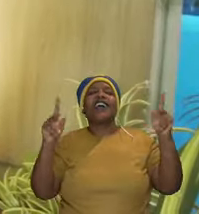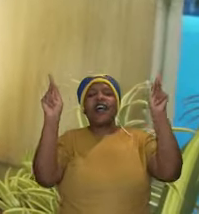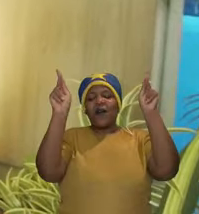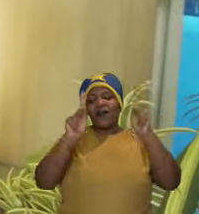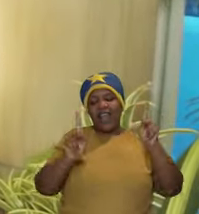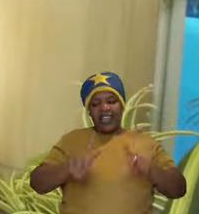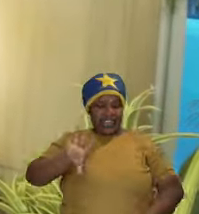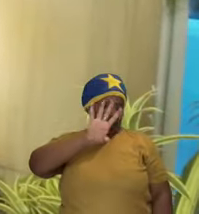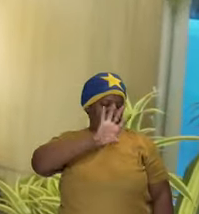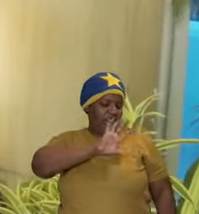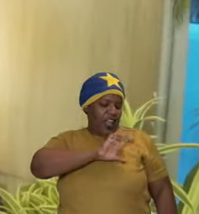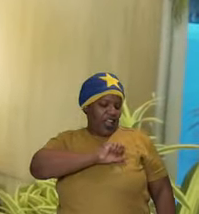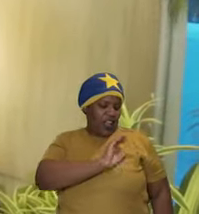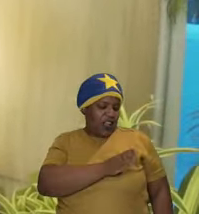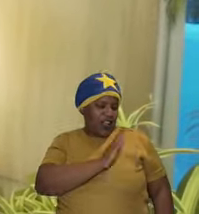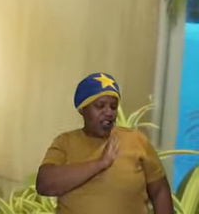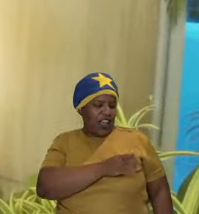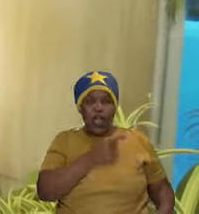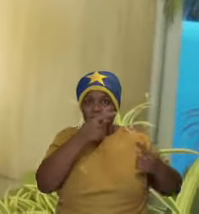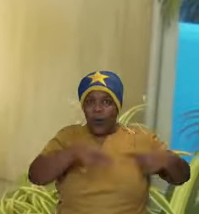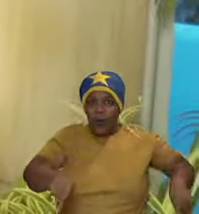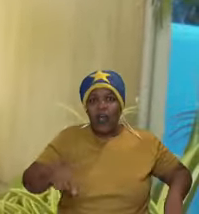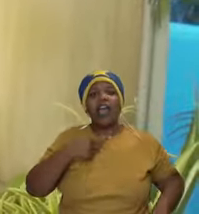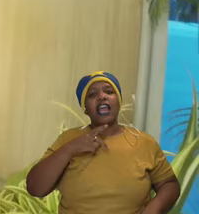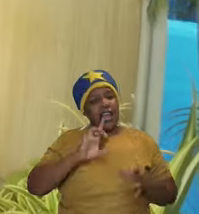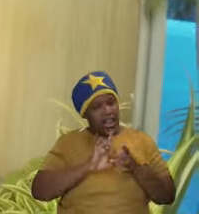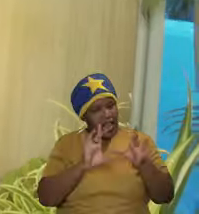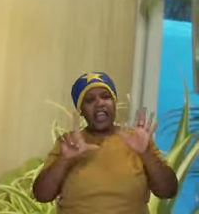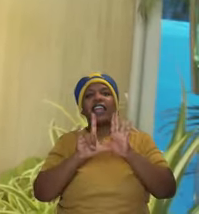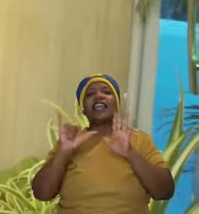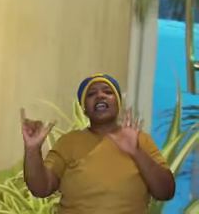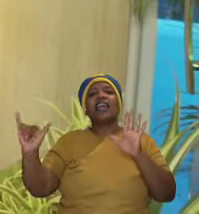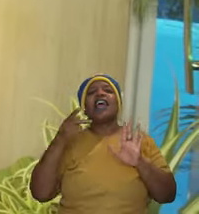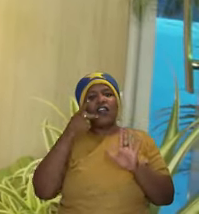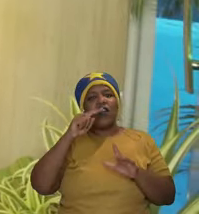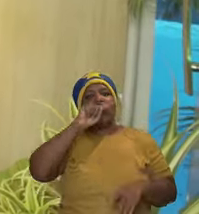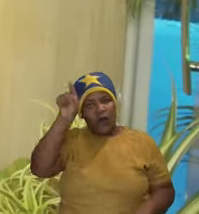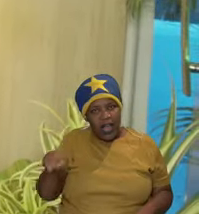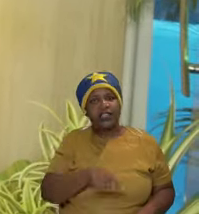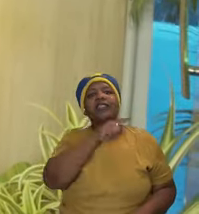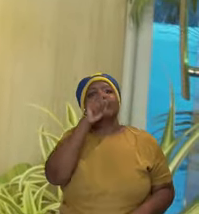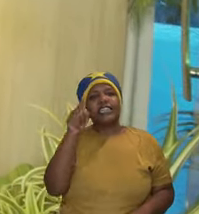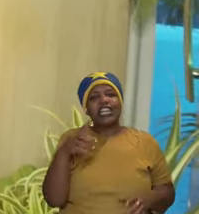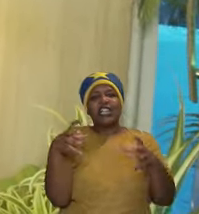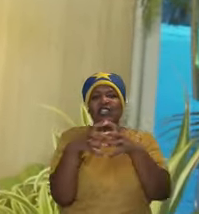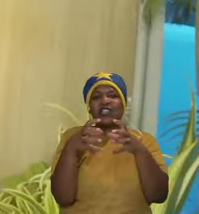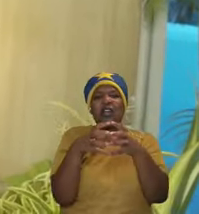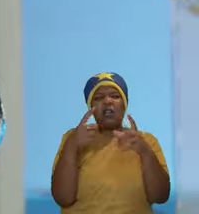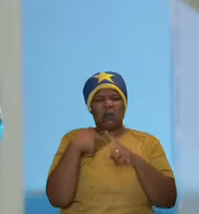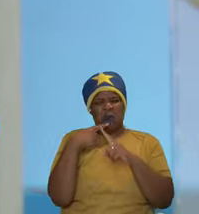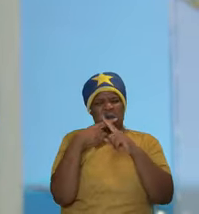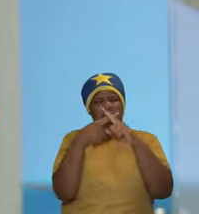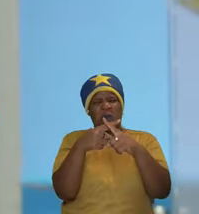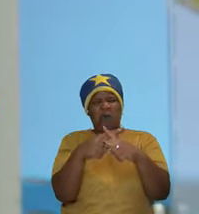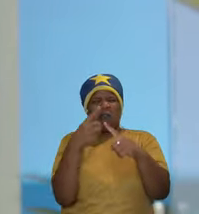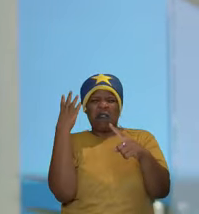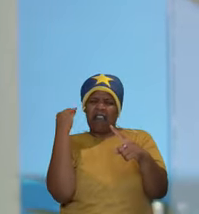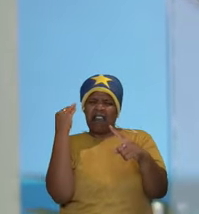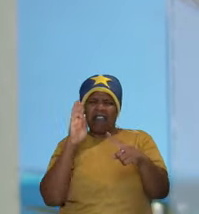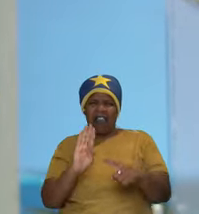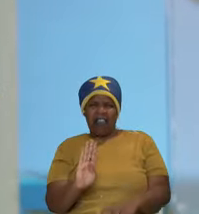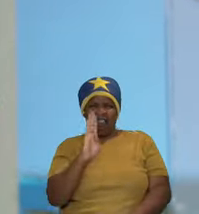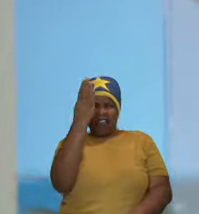no coração. Quando proibiu eu legalizei, minha timeline atualizei. Grupo dos comédias já bloqueei, os fake da vida